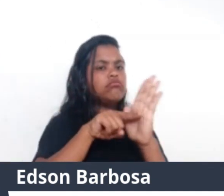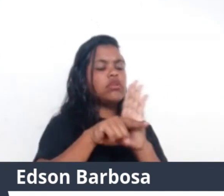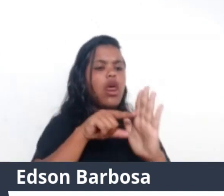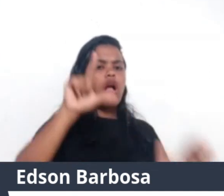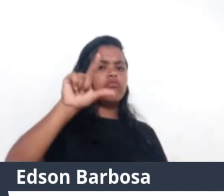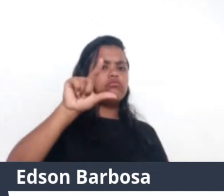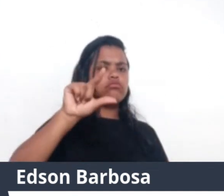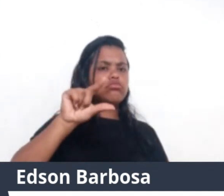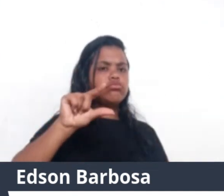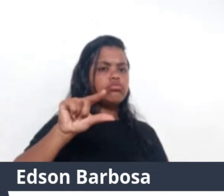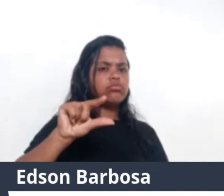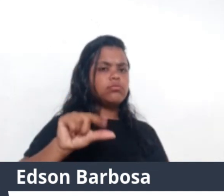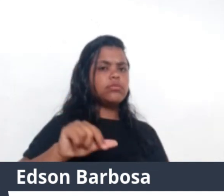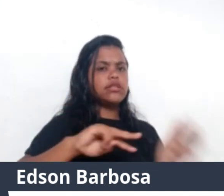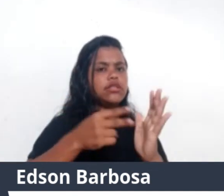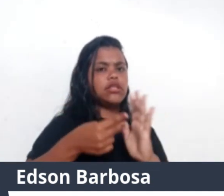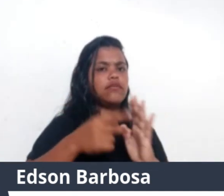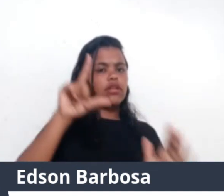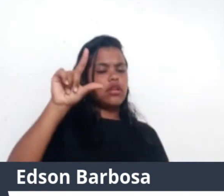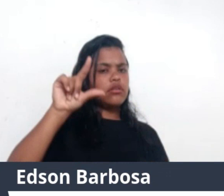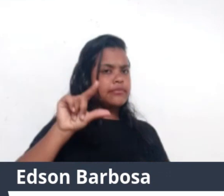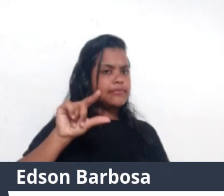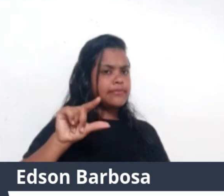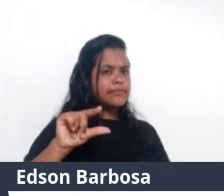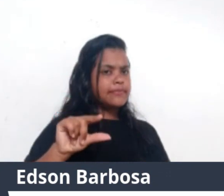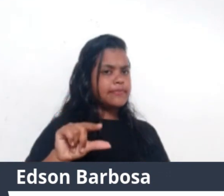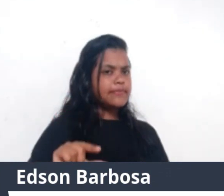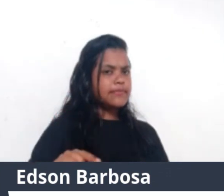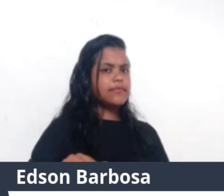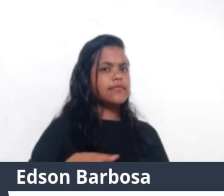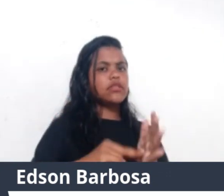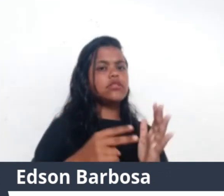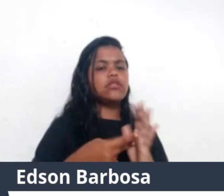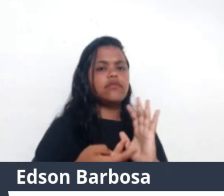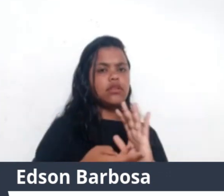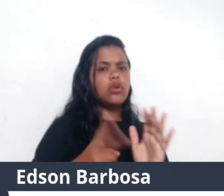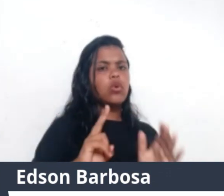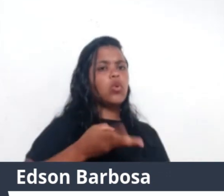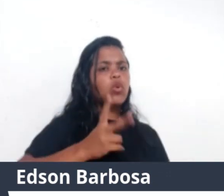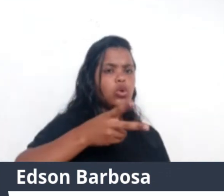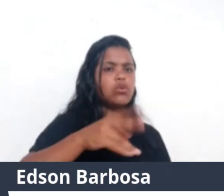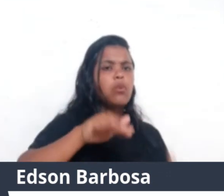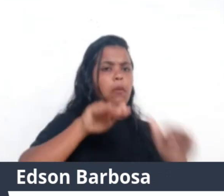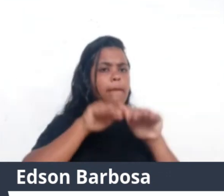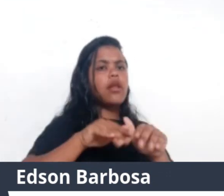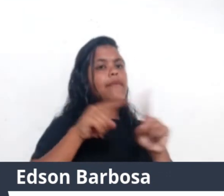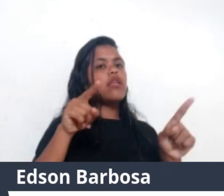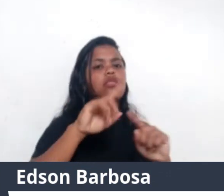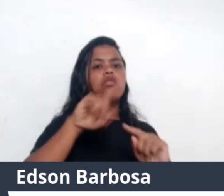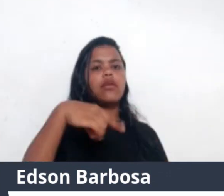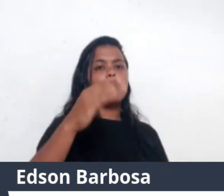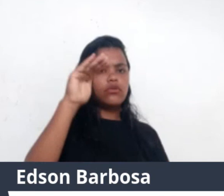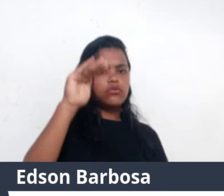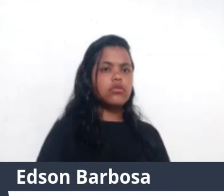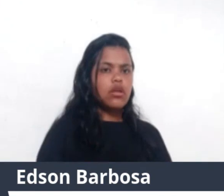que significava que tinha maior carga viral, e em seguida persistiu ainda durante um tempo, mas depois caiu. E aí ele deu positivo até em